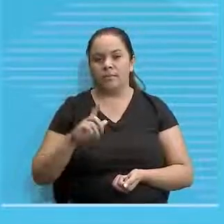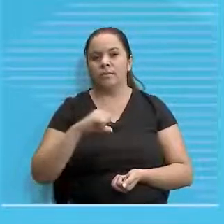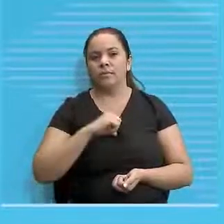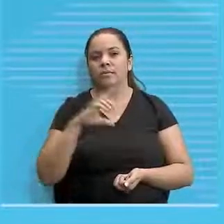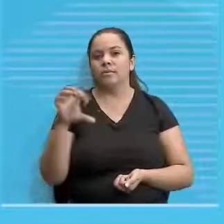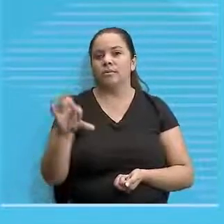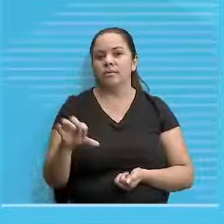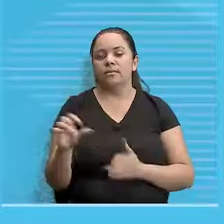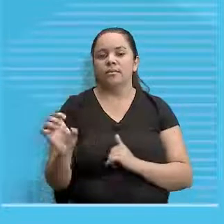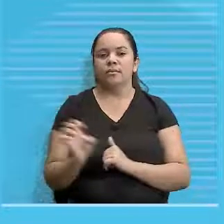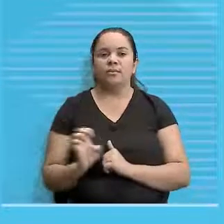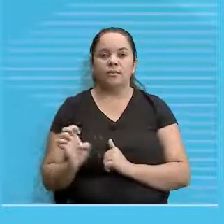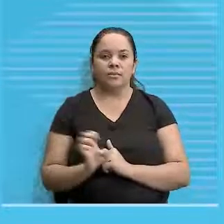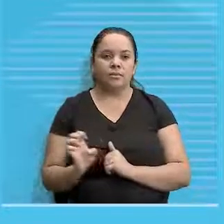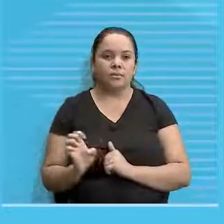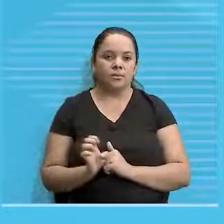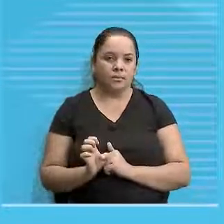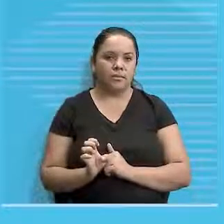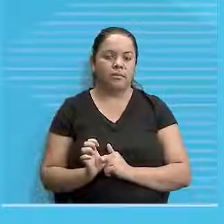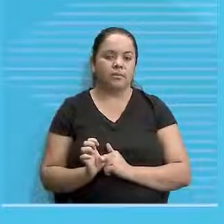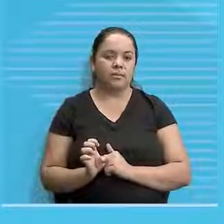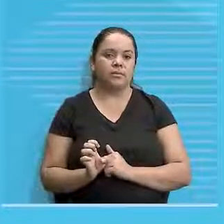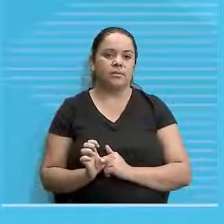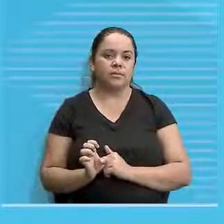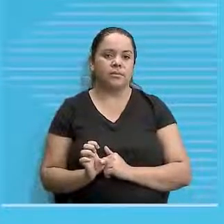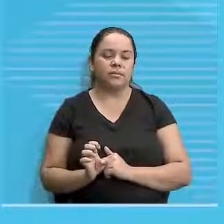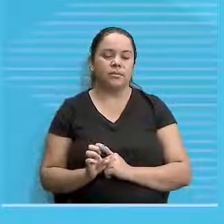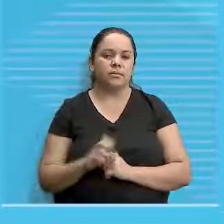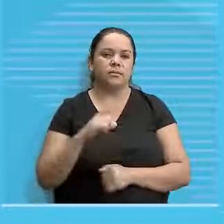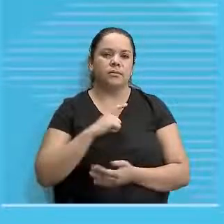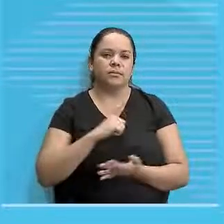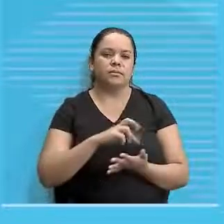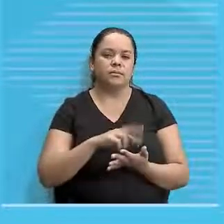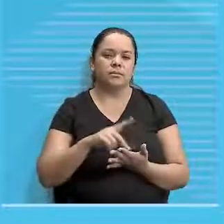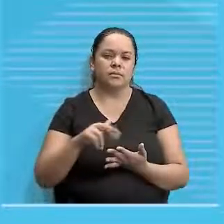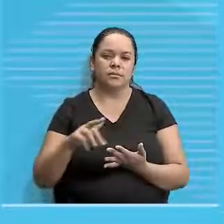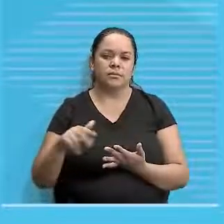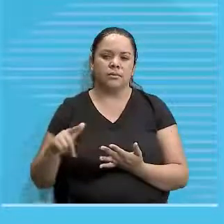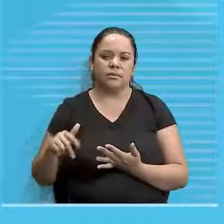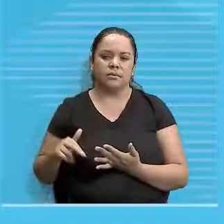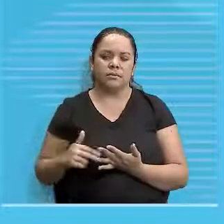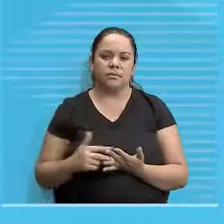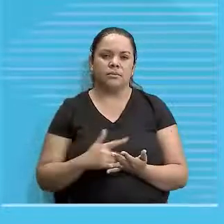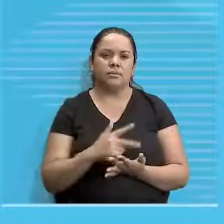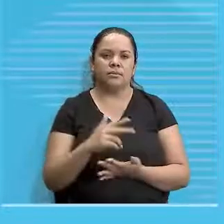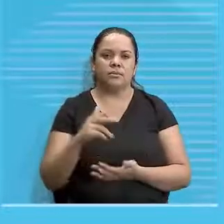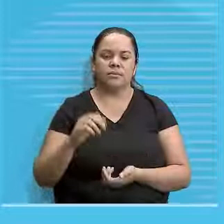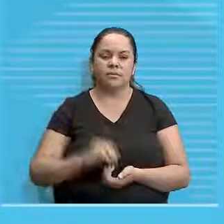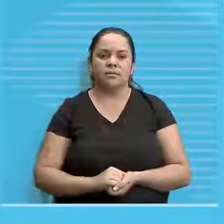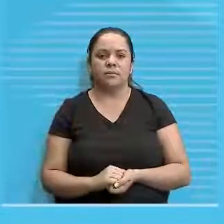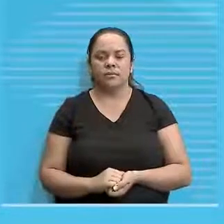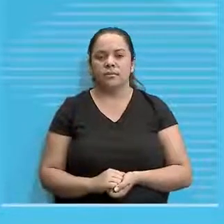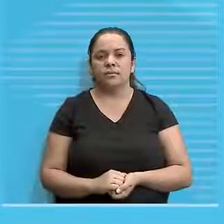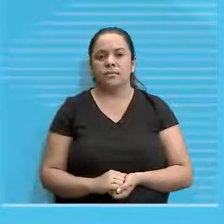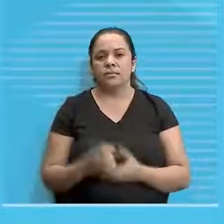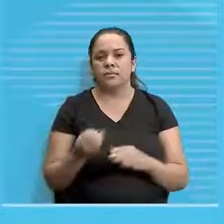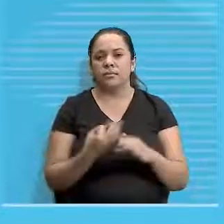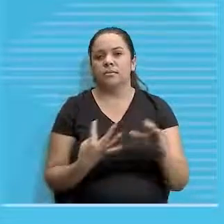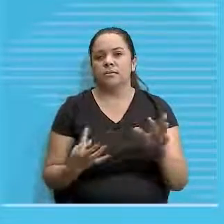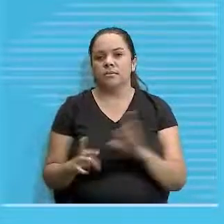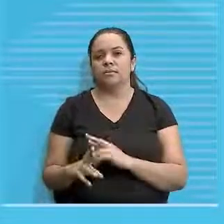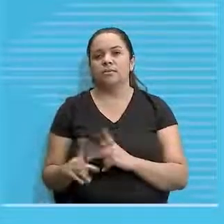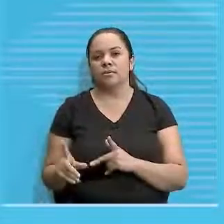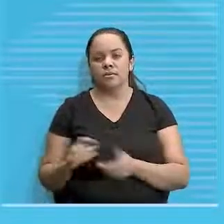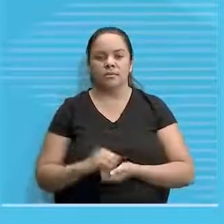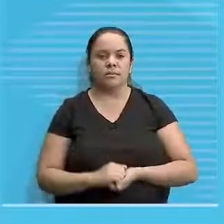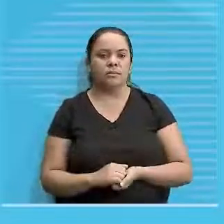diversidade tão grande que mesmo a gente vivendo dentro da mesma região, nós temos características diferentes, né?